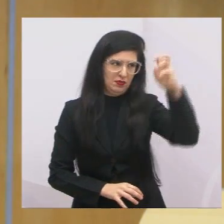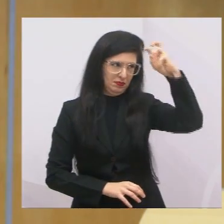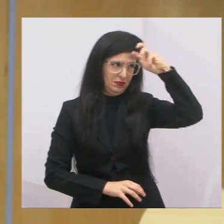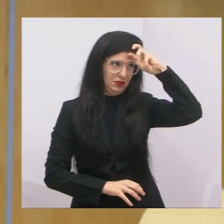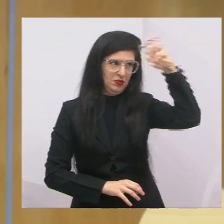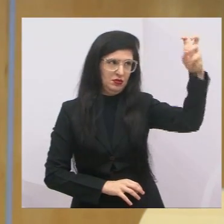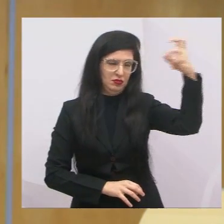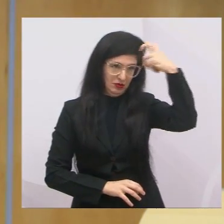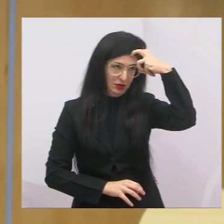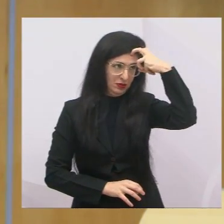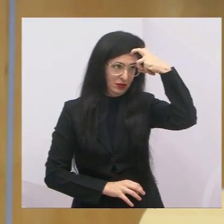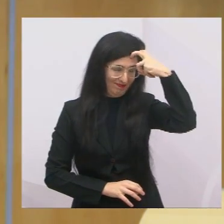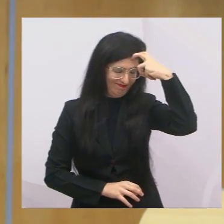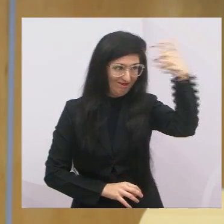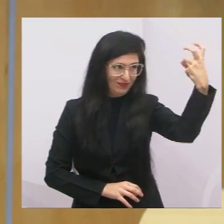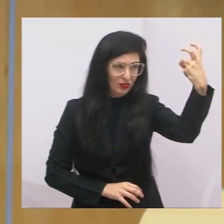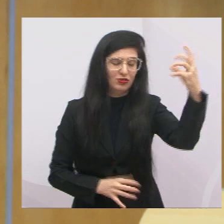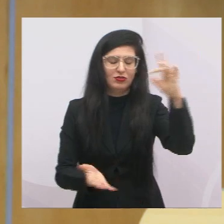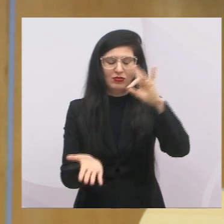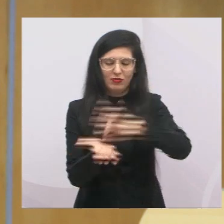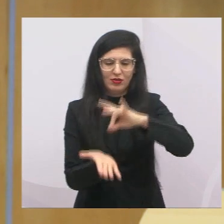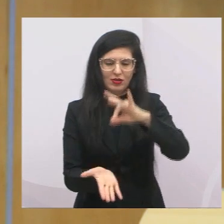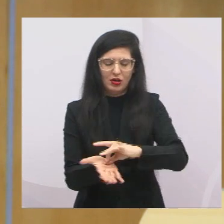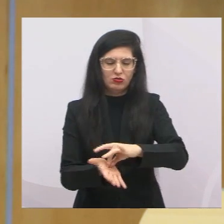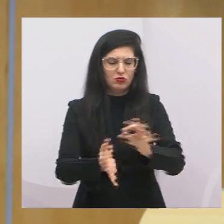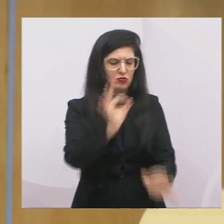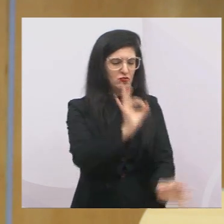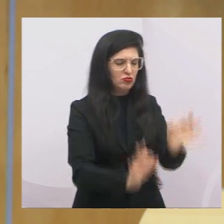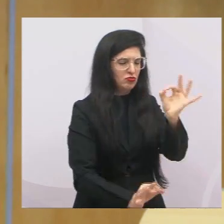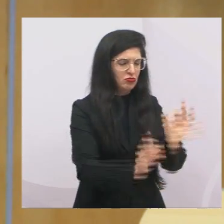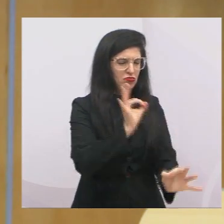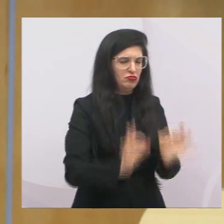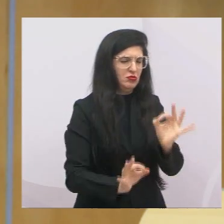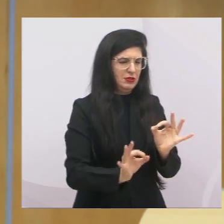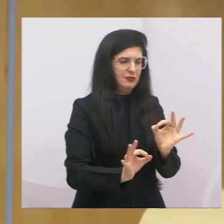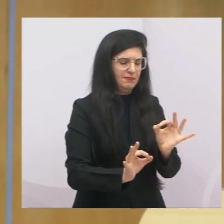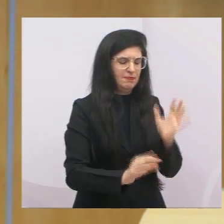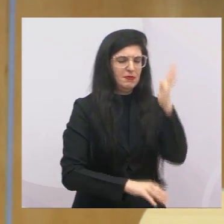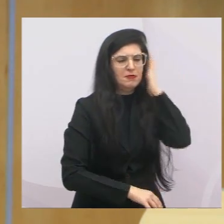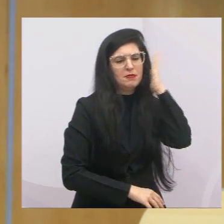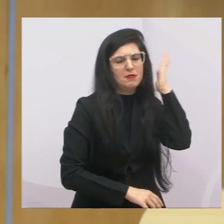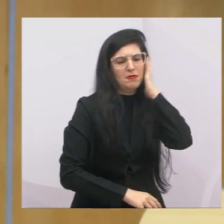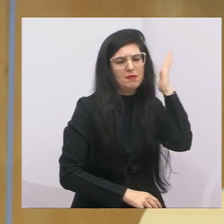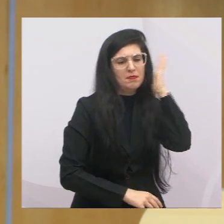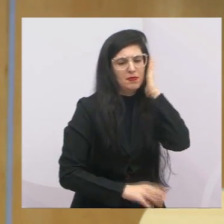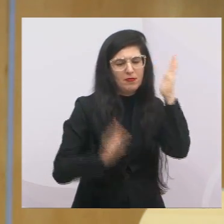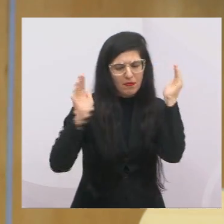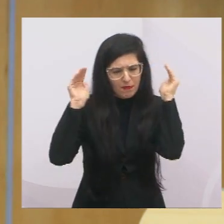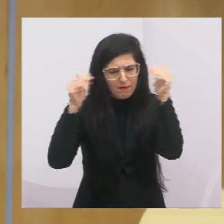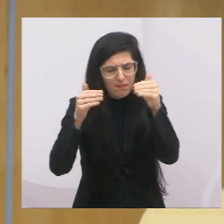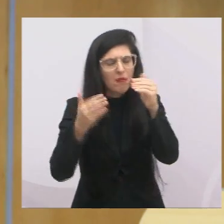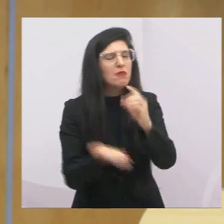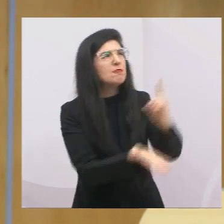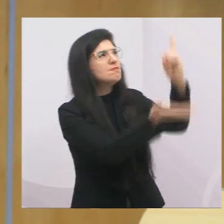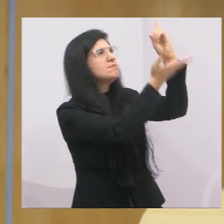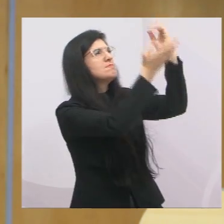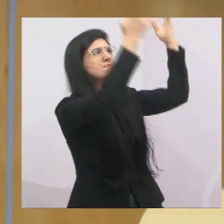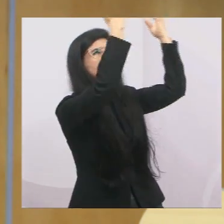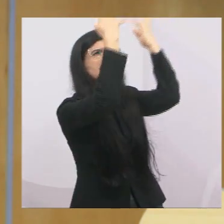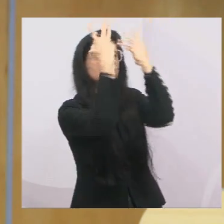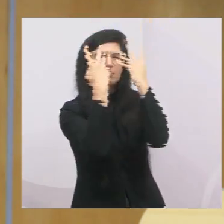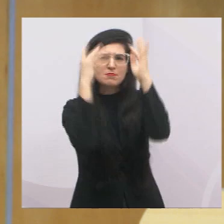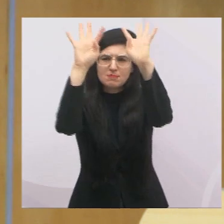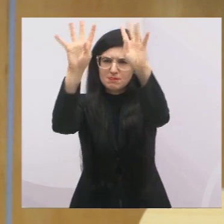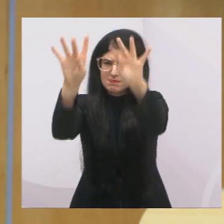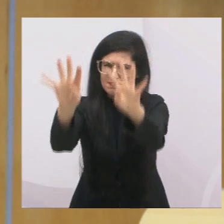que se exercita na prática da justiça e que em seu coração pensa no olhar de Deus que tudo vê, que repassa no